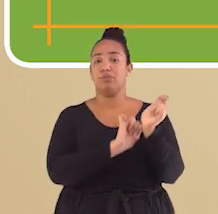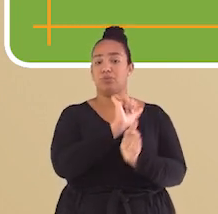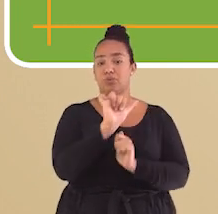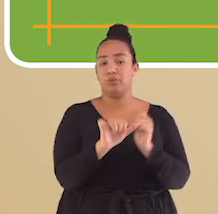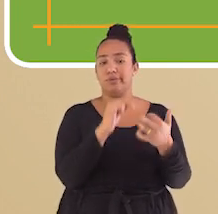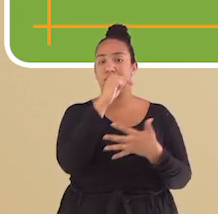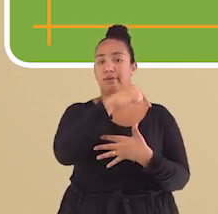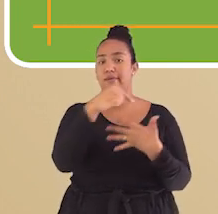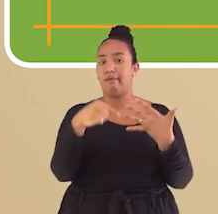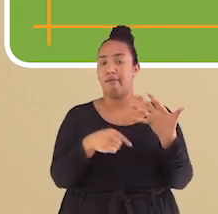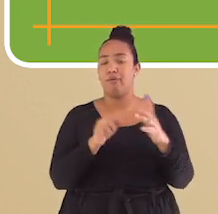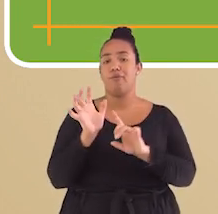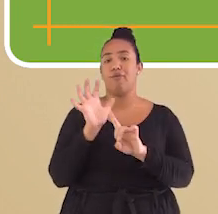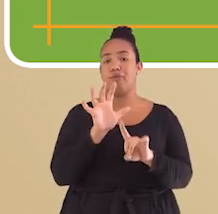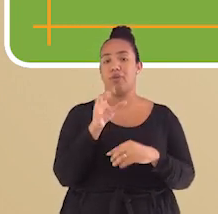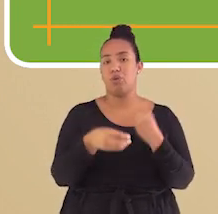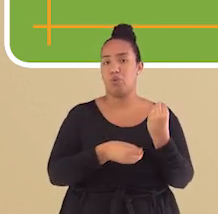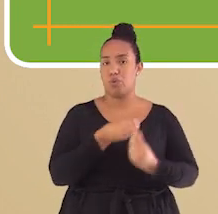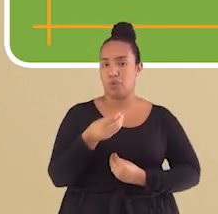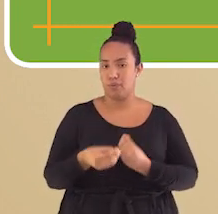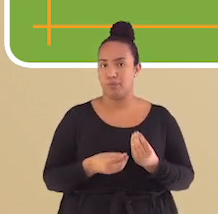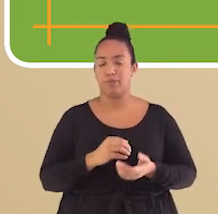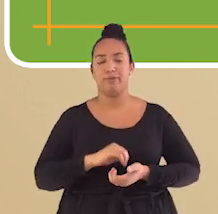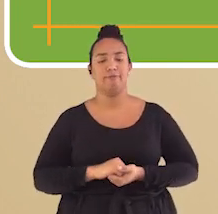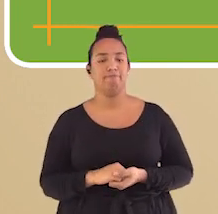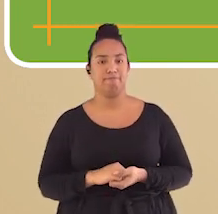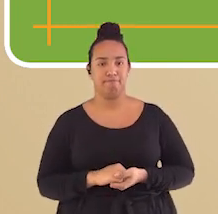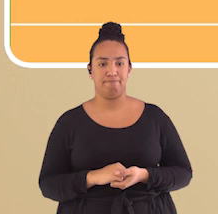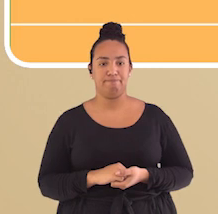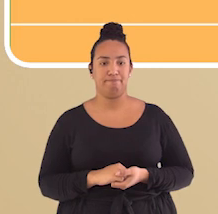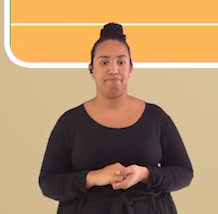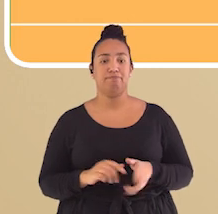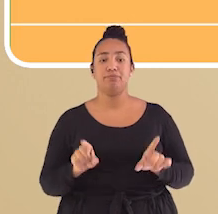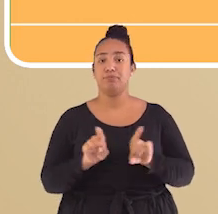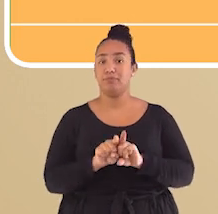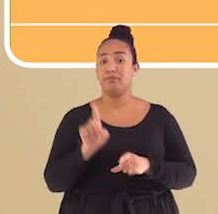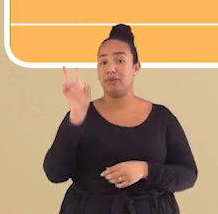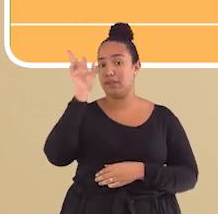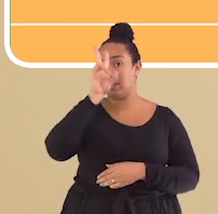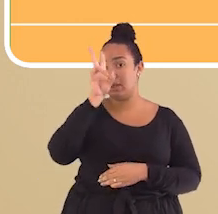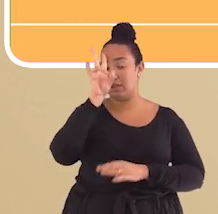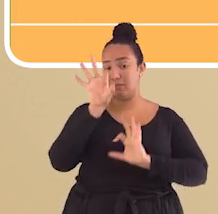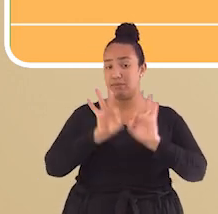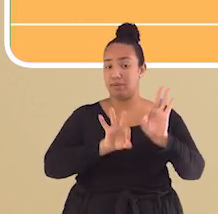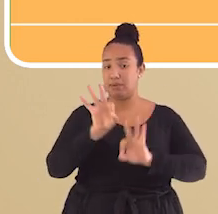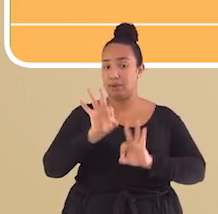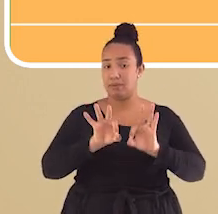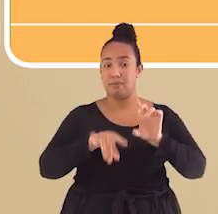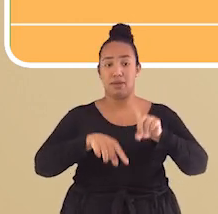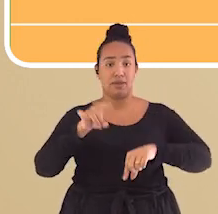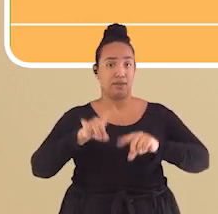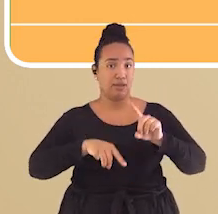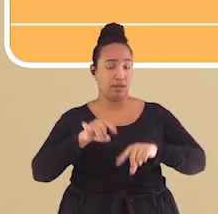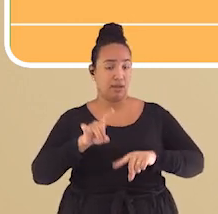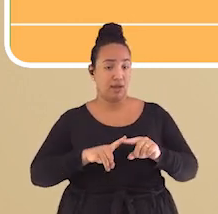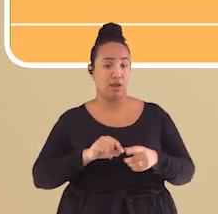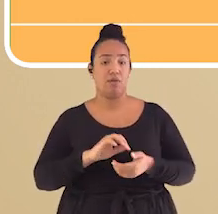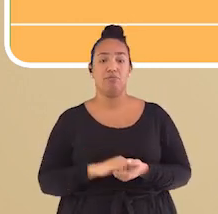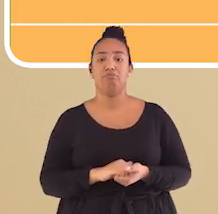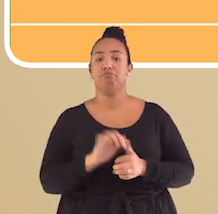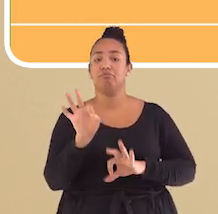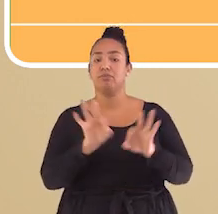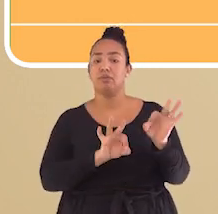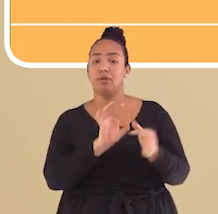e fatores que as influenciam. E não esqueçam de pegar o seu material